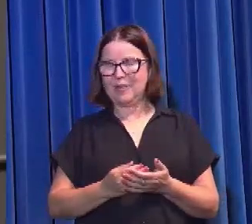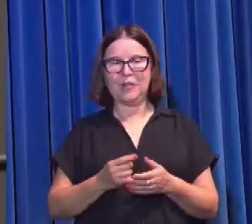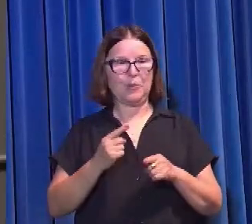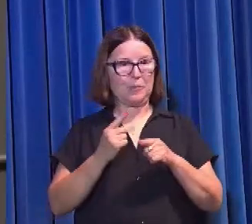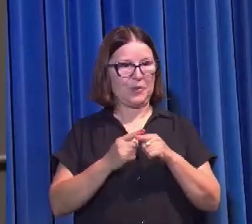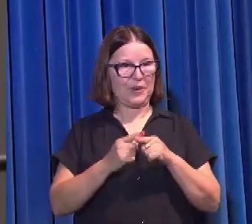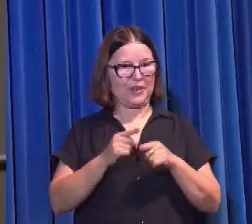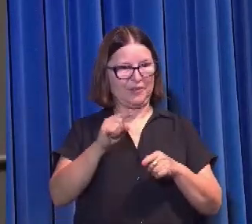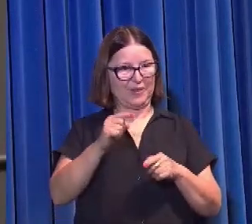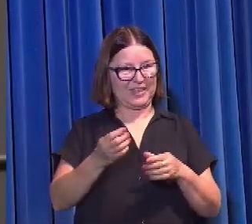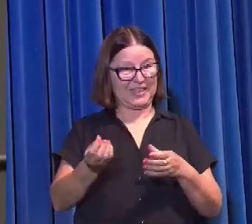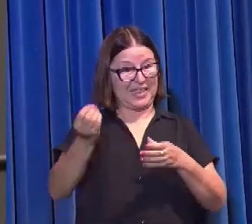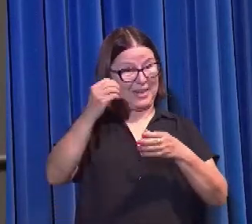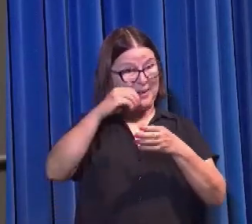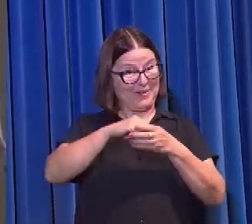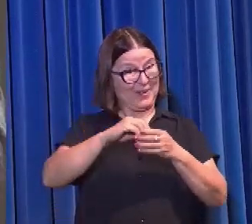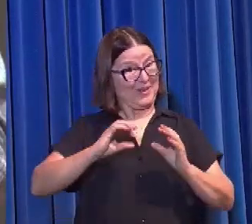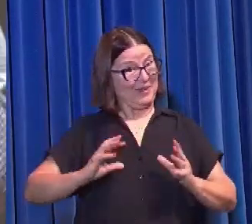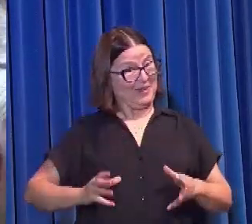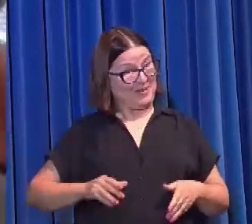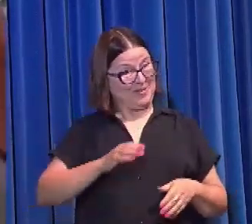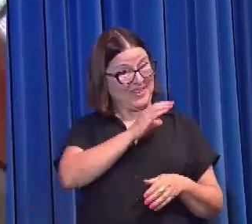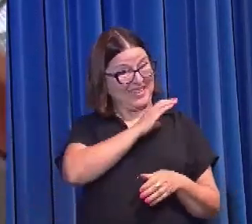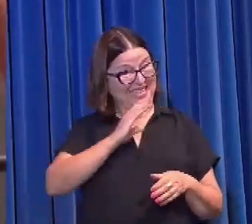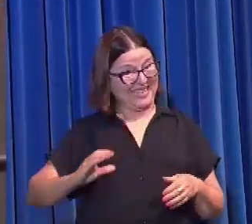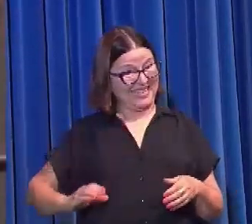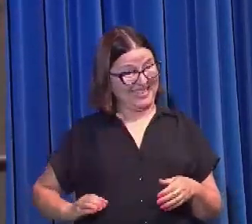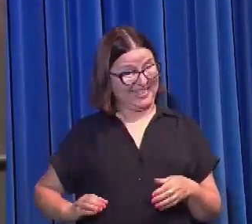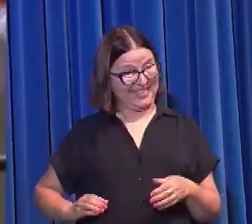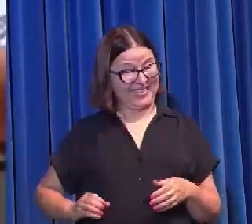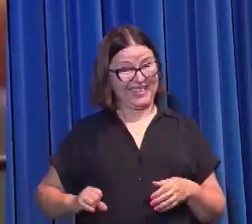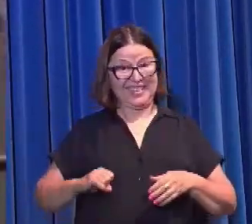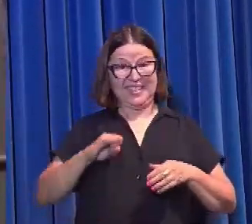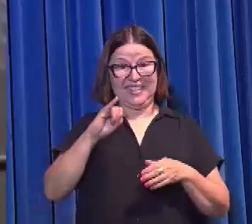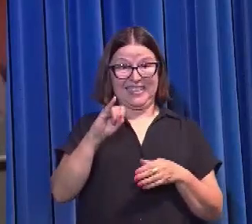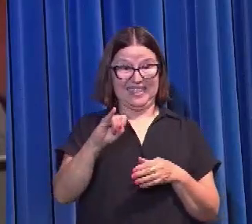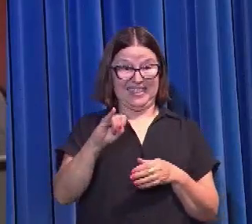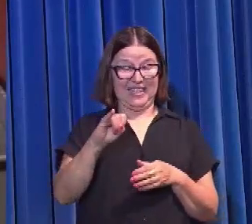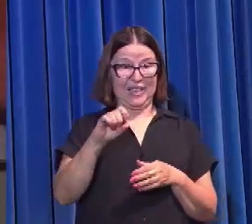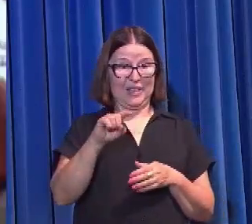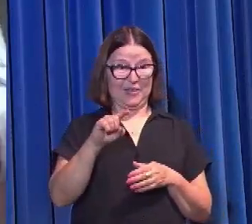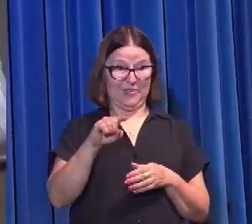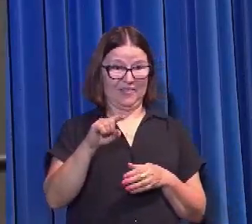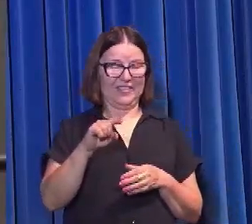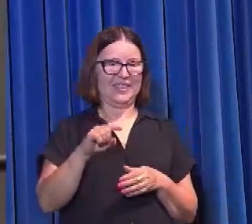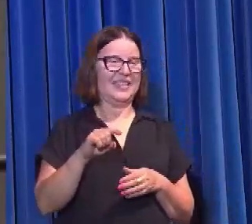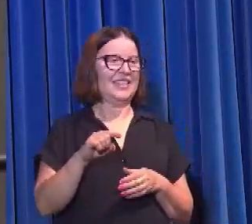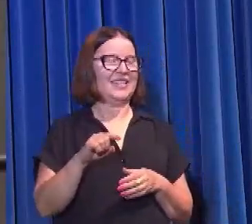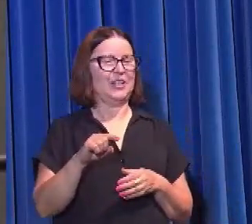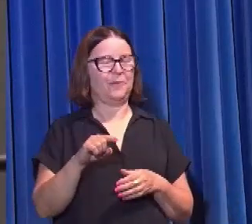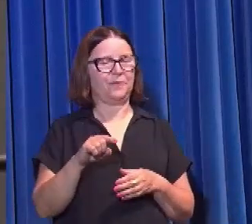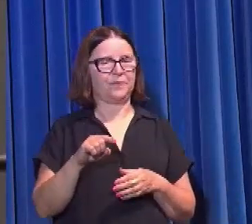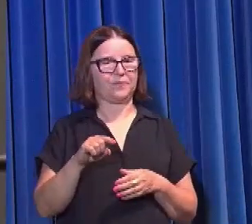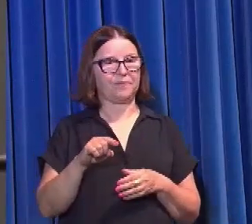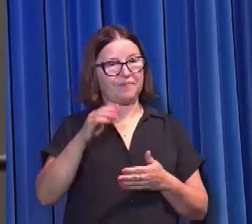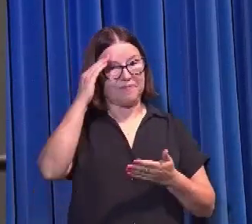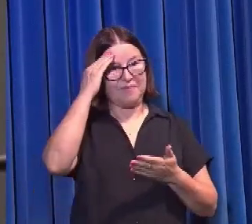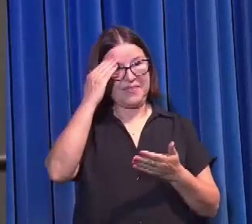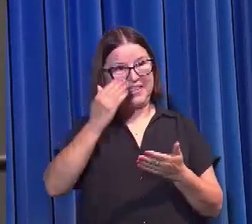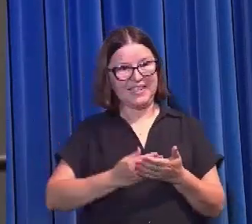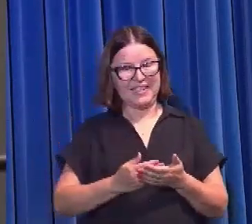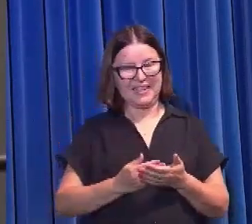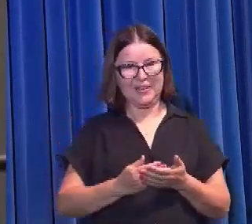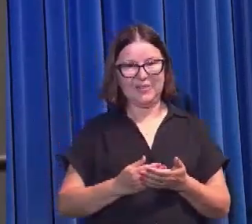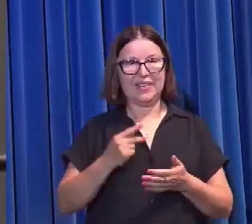no corpo dele. Se algum dia você teve o privilégio de ser aberto, é porque o seu velho homem foi crucificado naquela cruz.